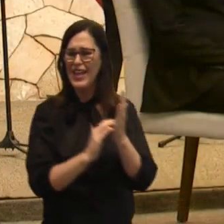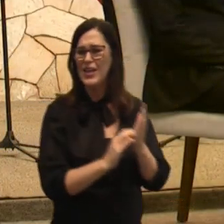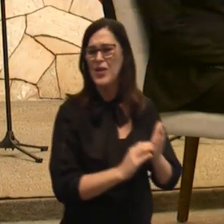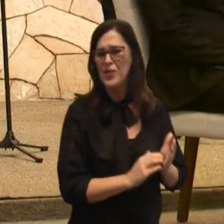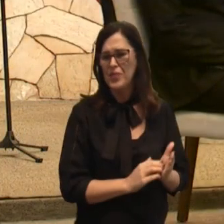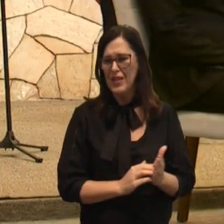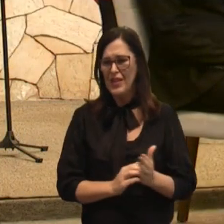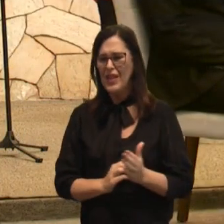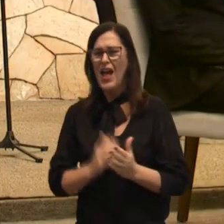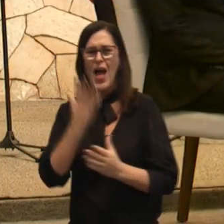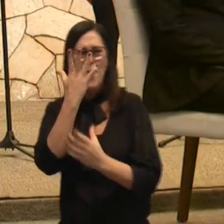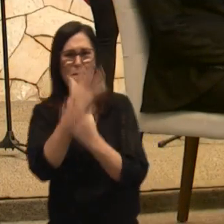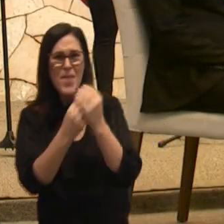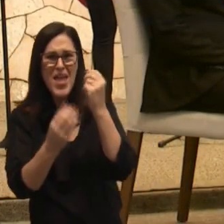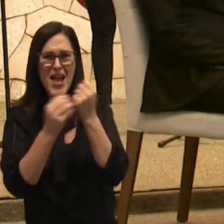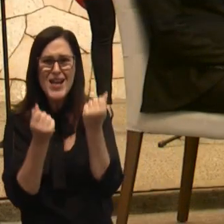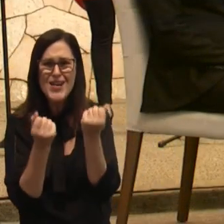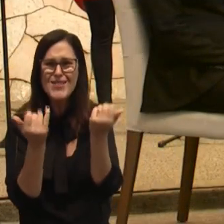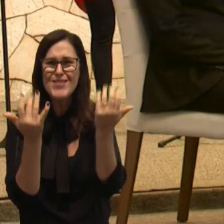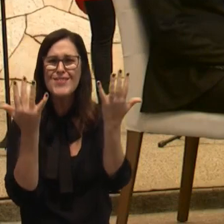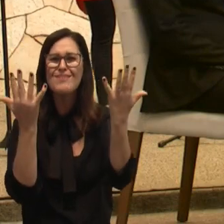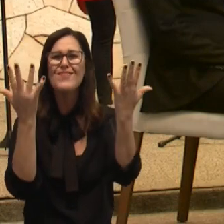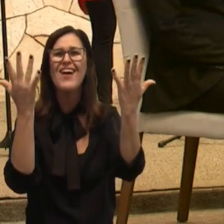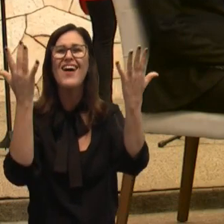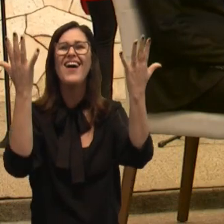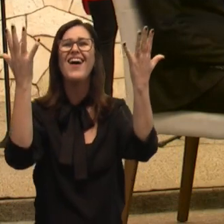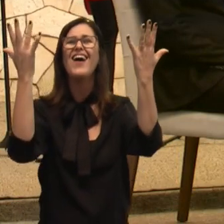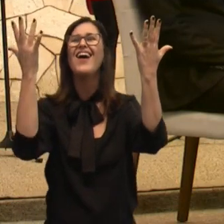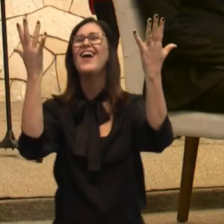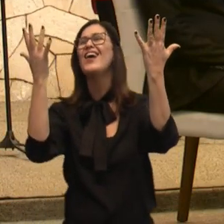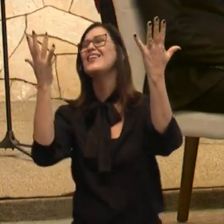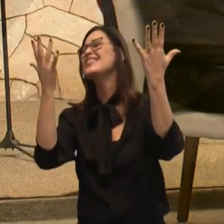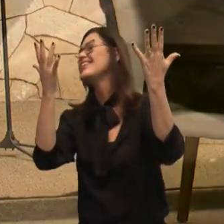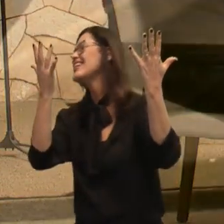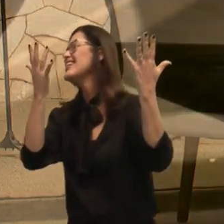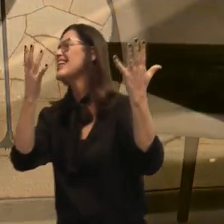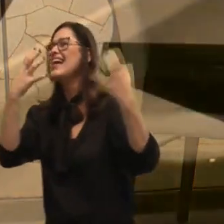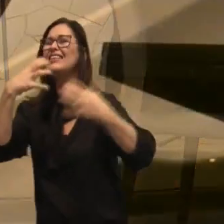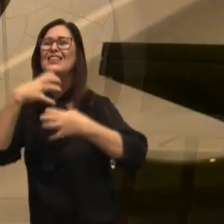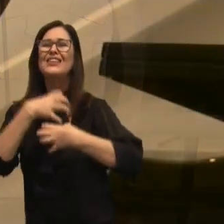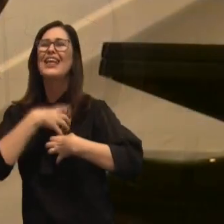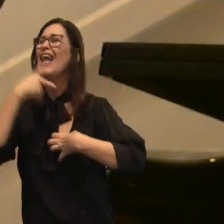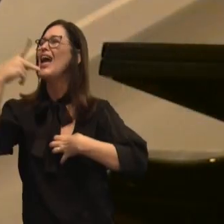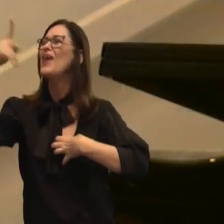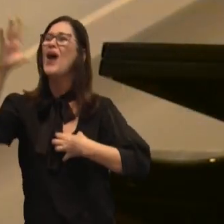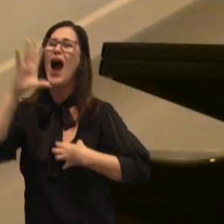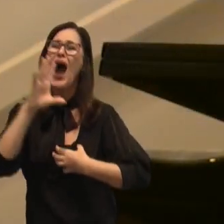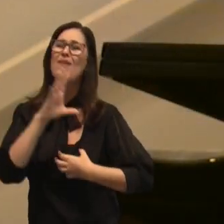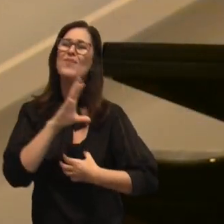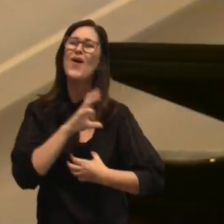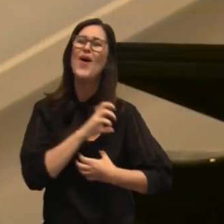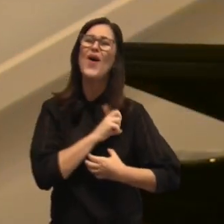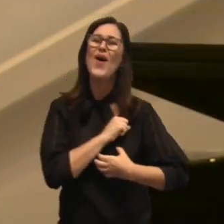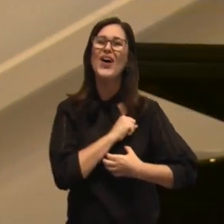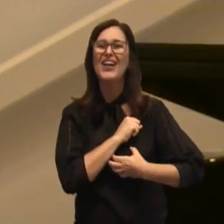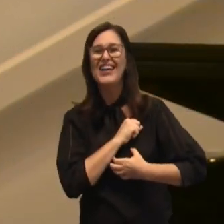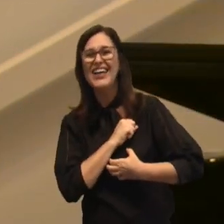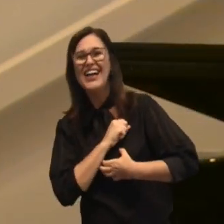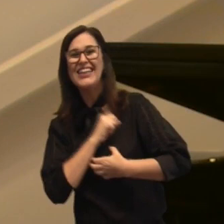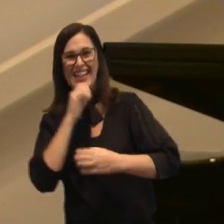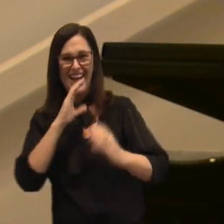louvarei, levantando minhas mãos, sentindo teu